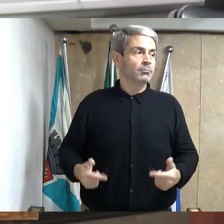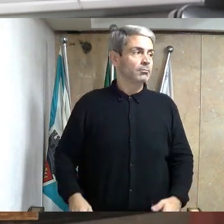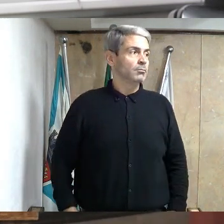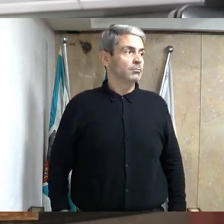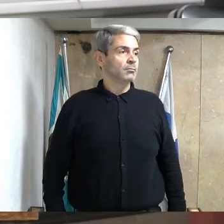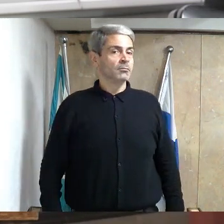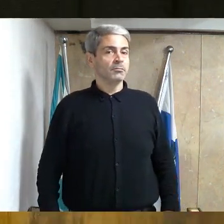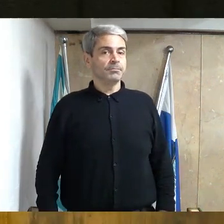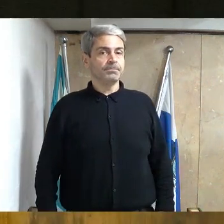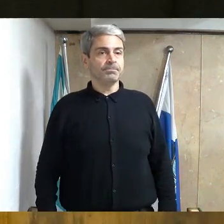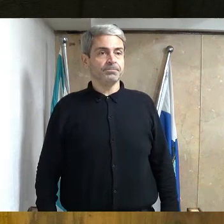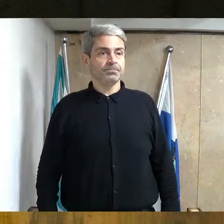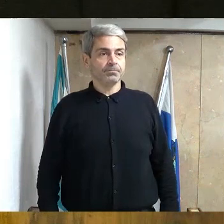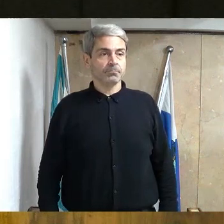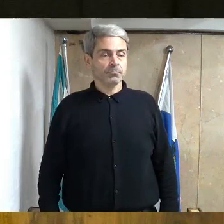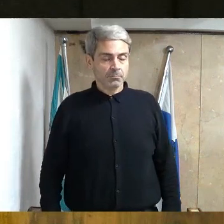presidente.